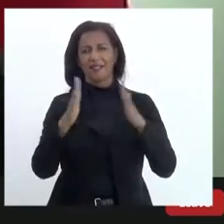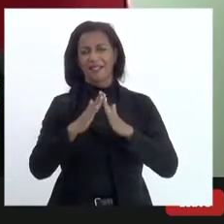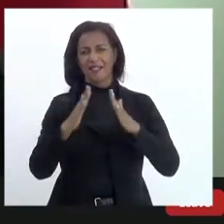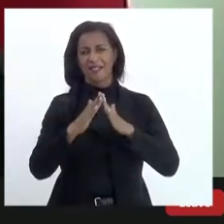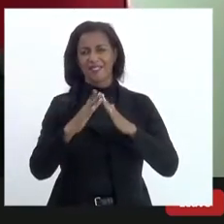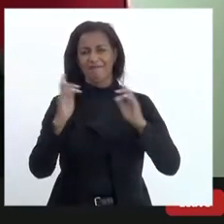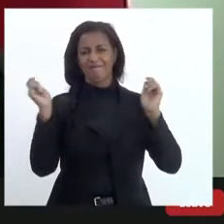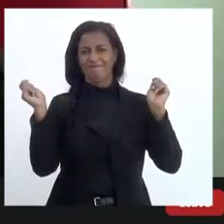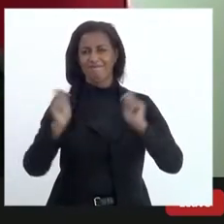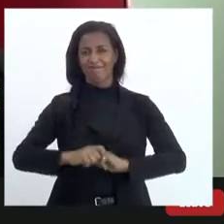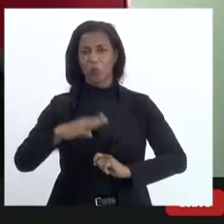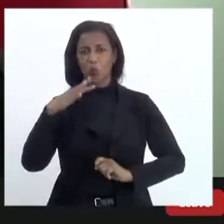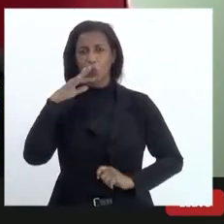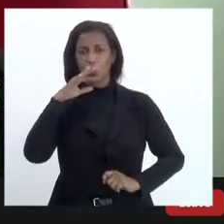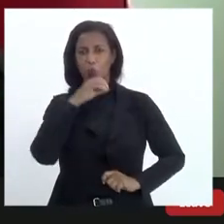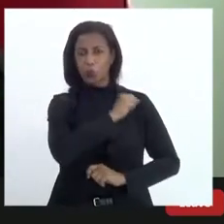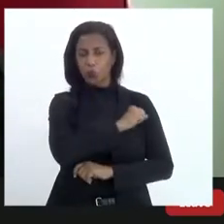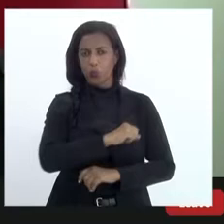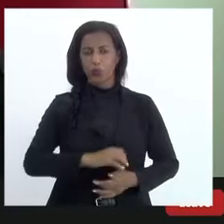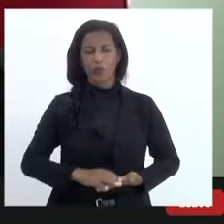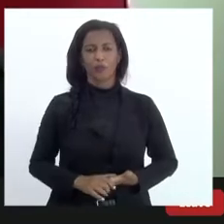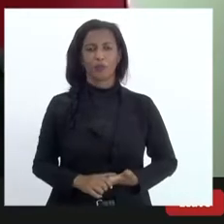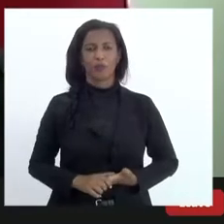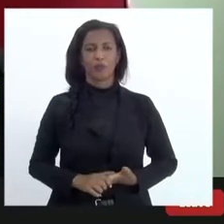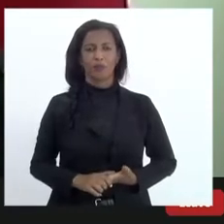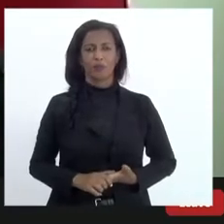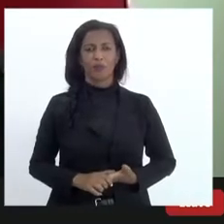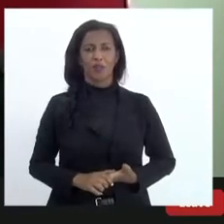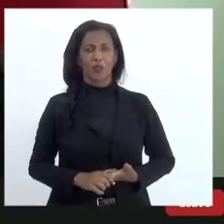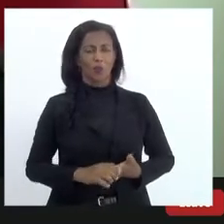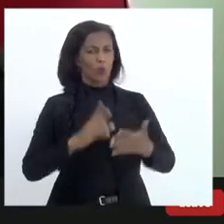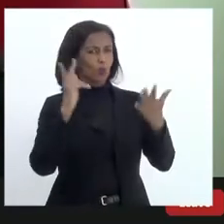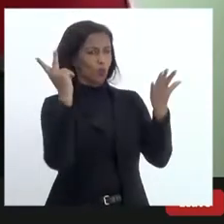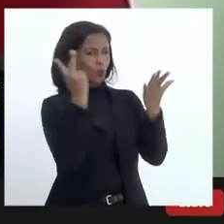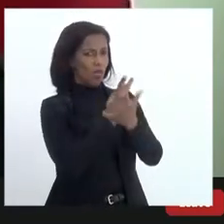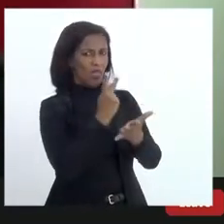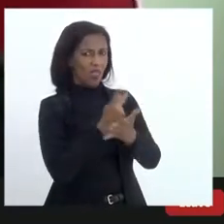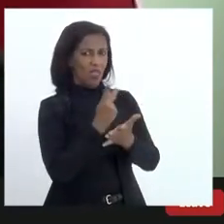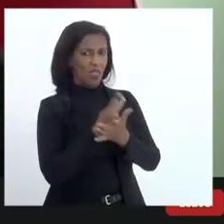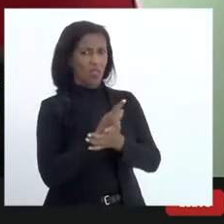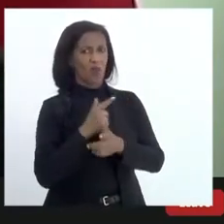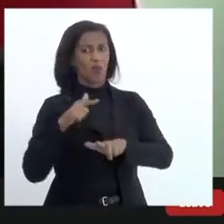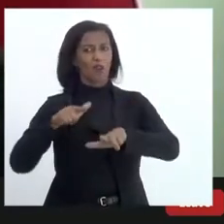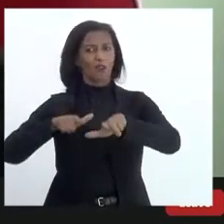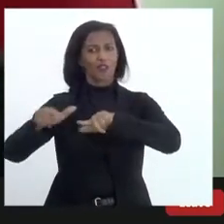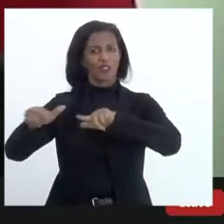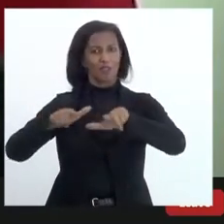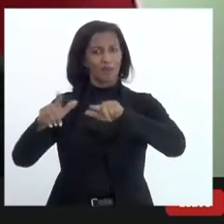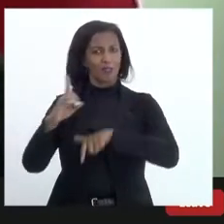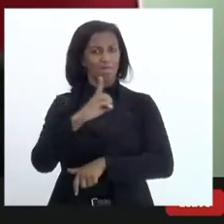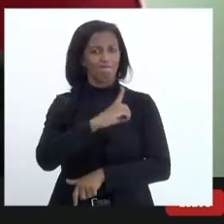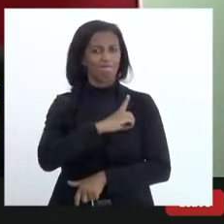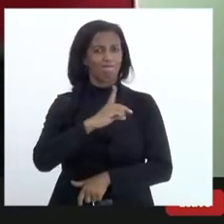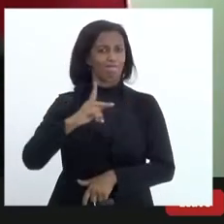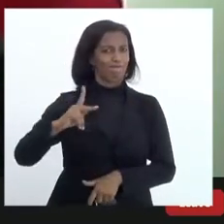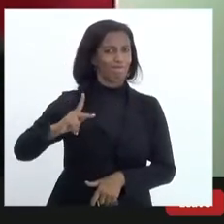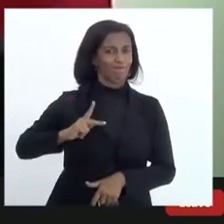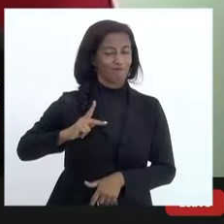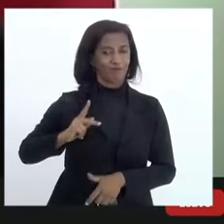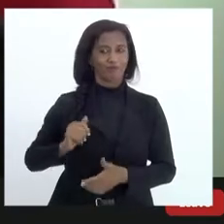reparar, né, uma injustiça feita aos servidores da Defensoria Pública